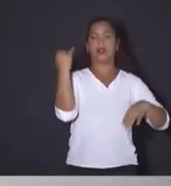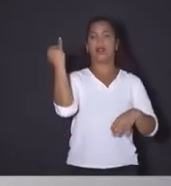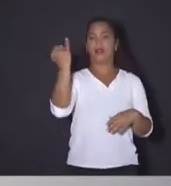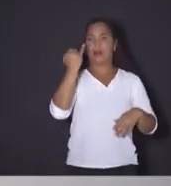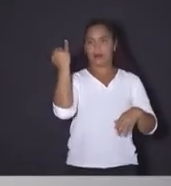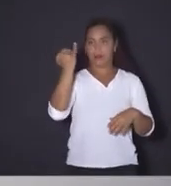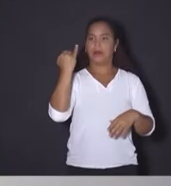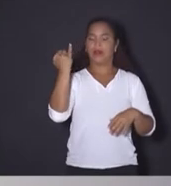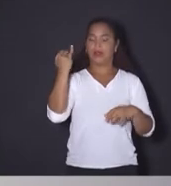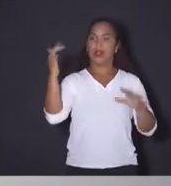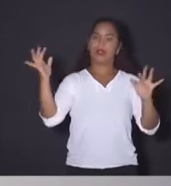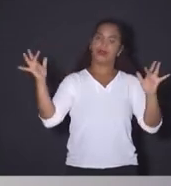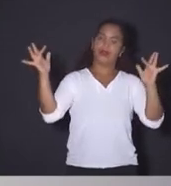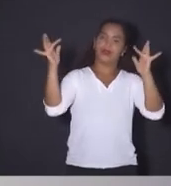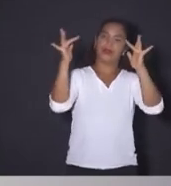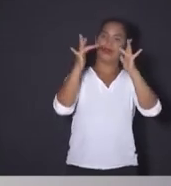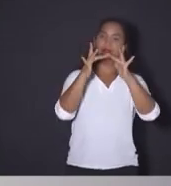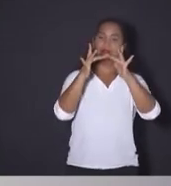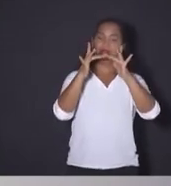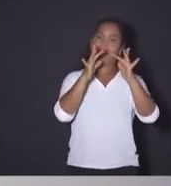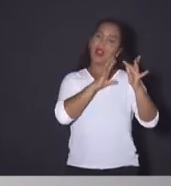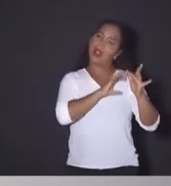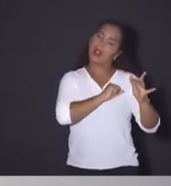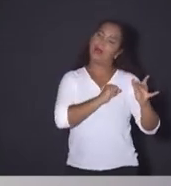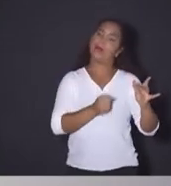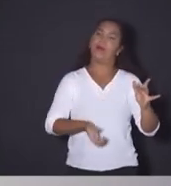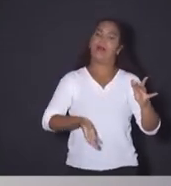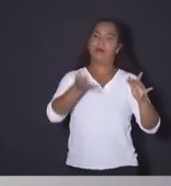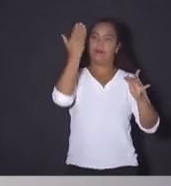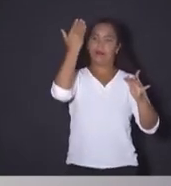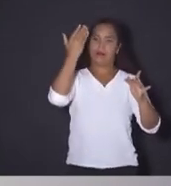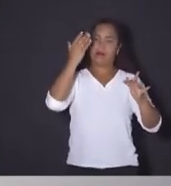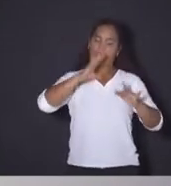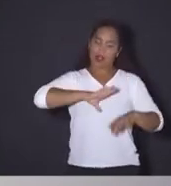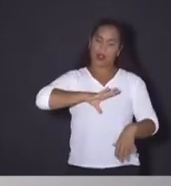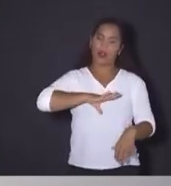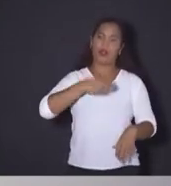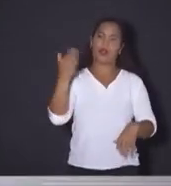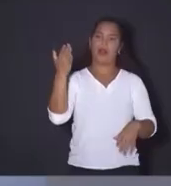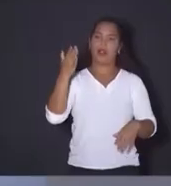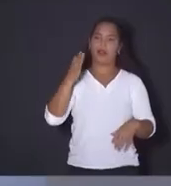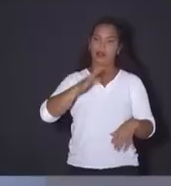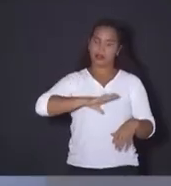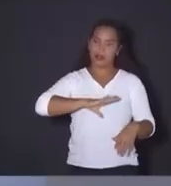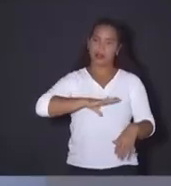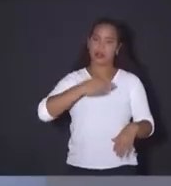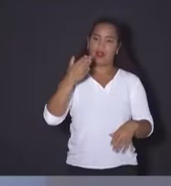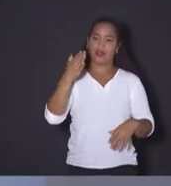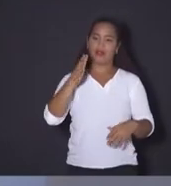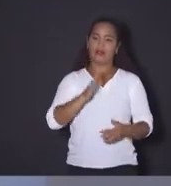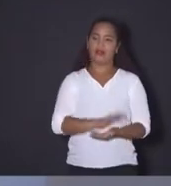é se conectar à web mais coragem amor coragem